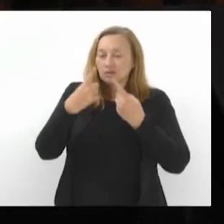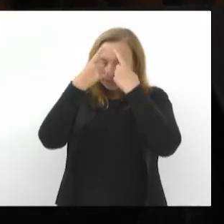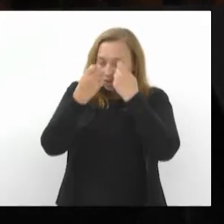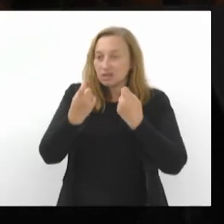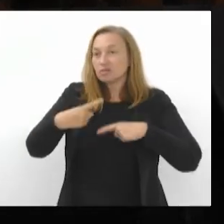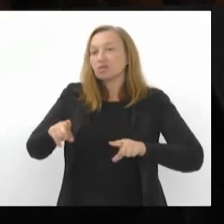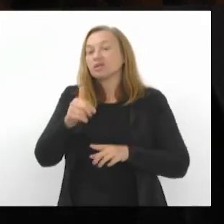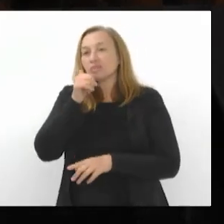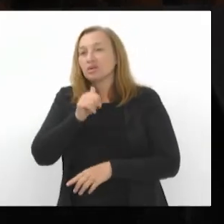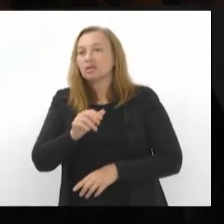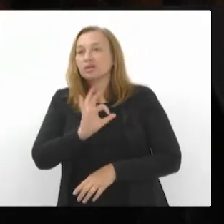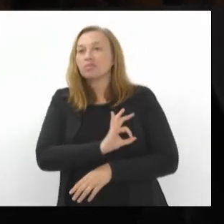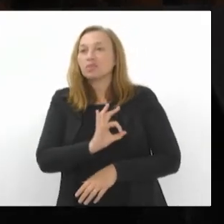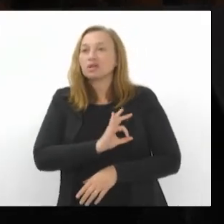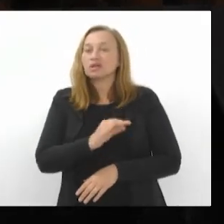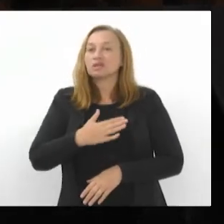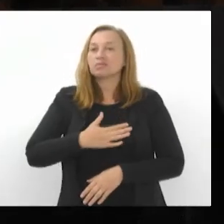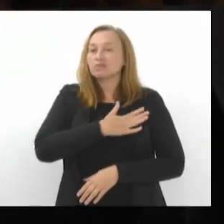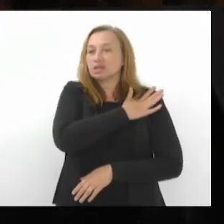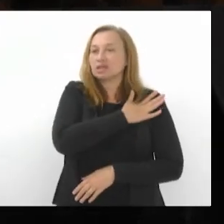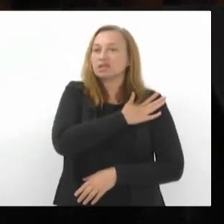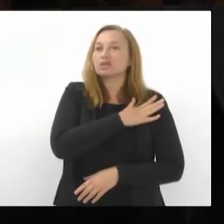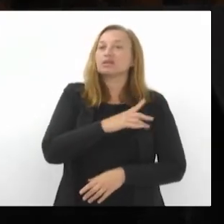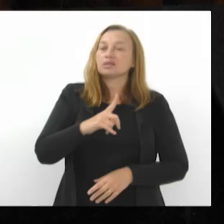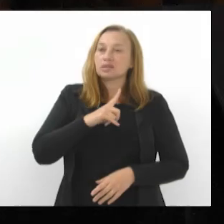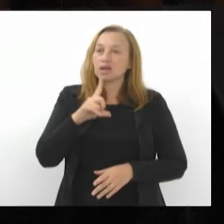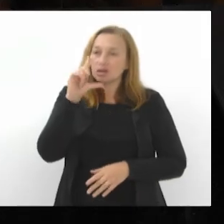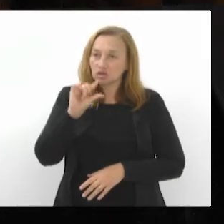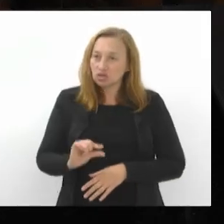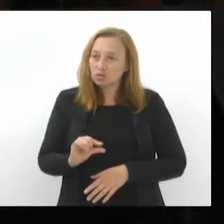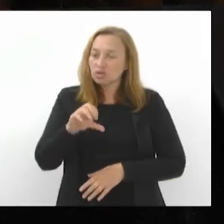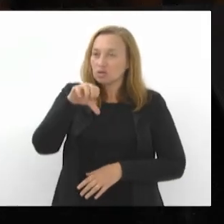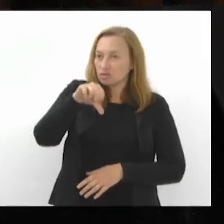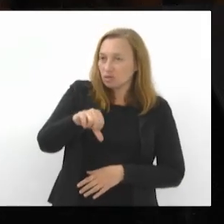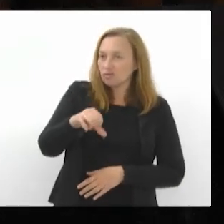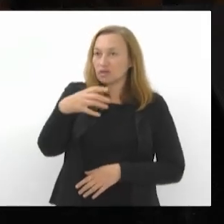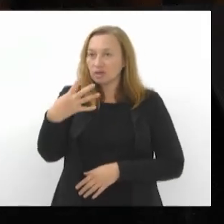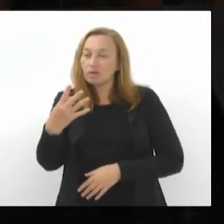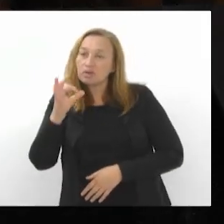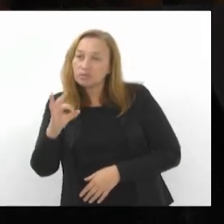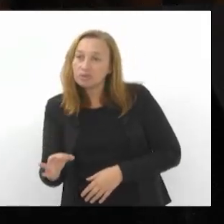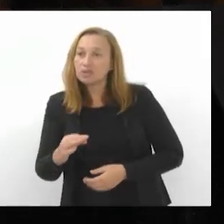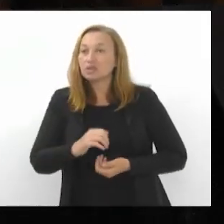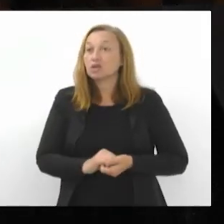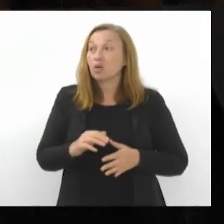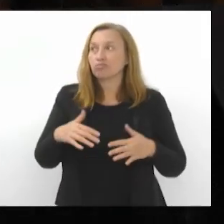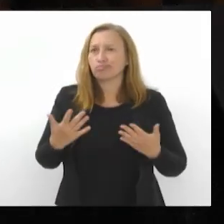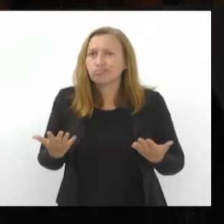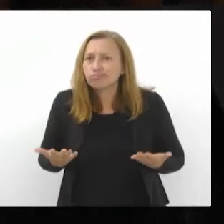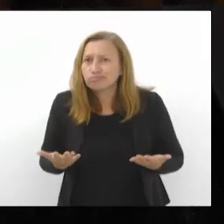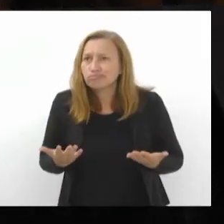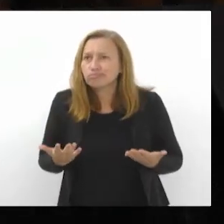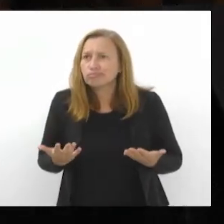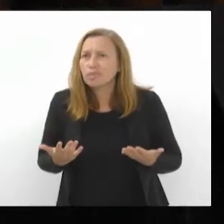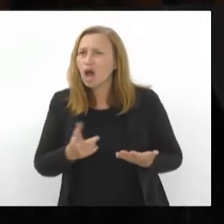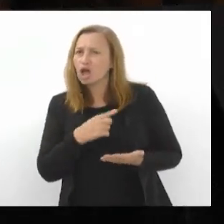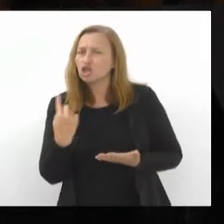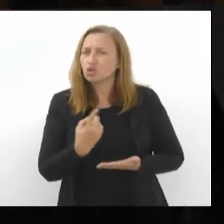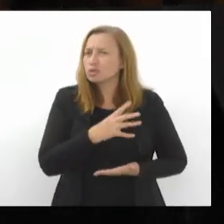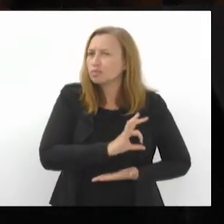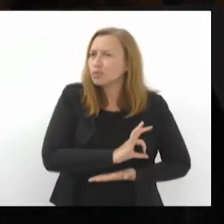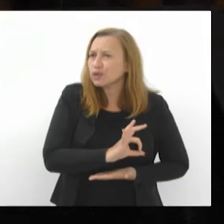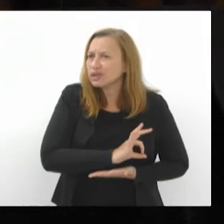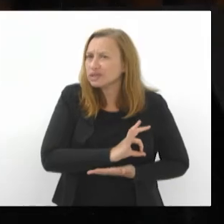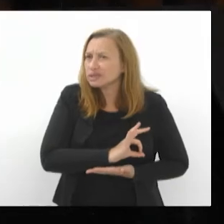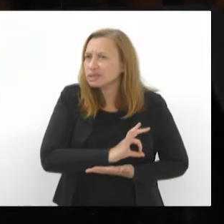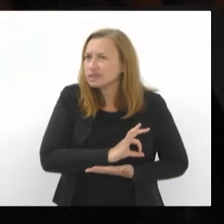Mulher da Polícia Militar terá uma redução de 94%. Ou seja, a nossa